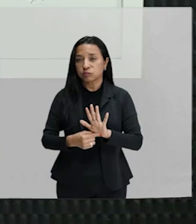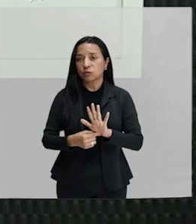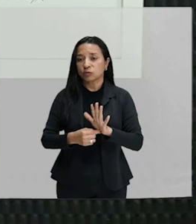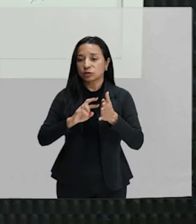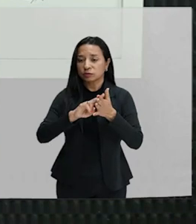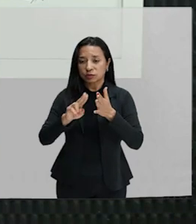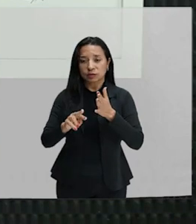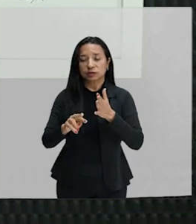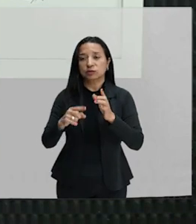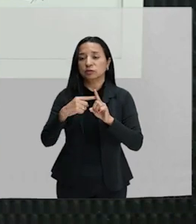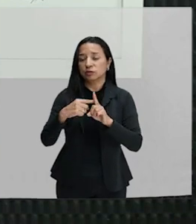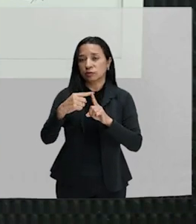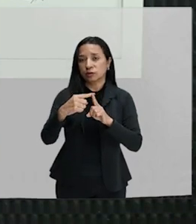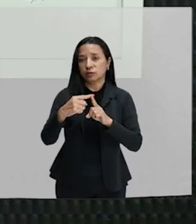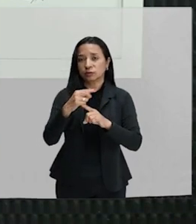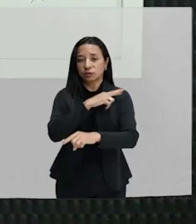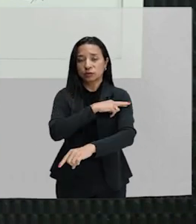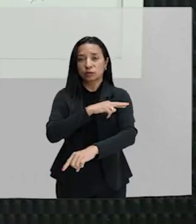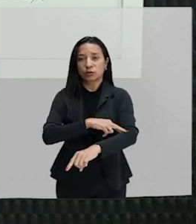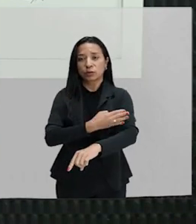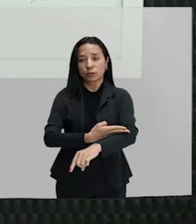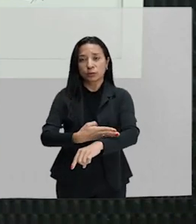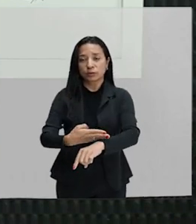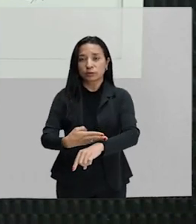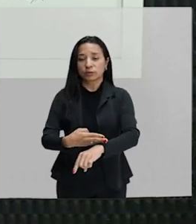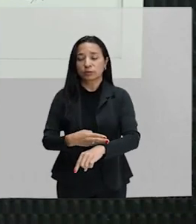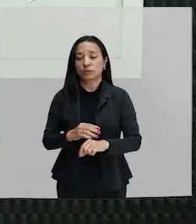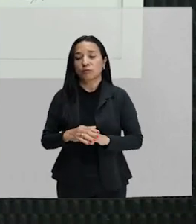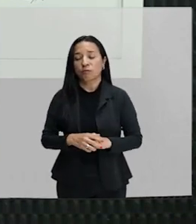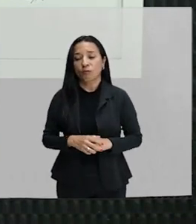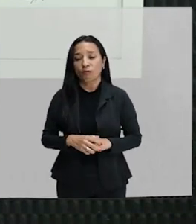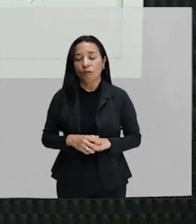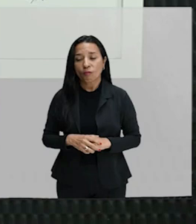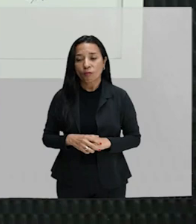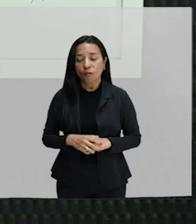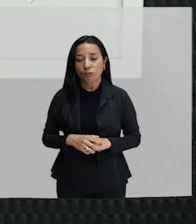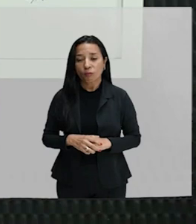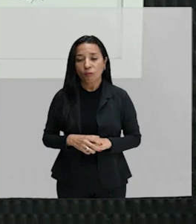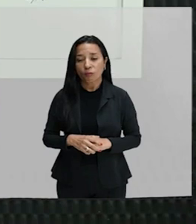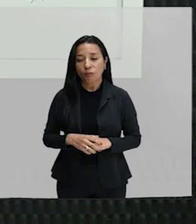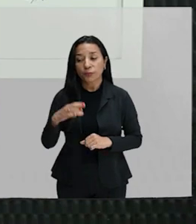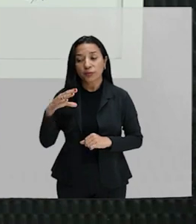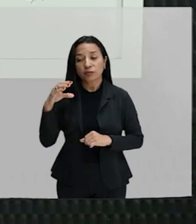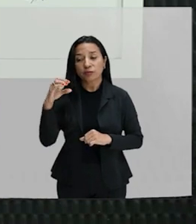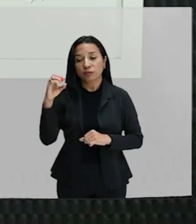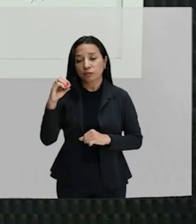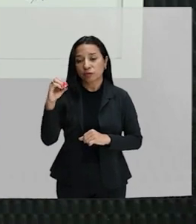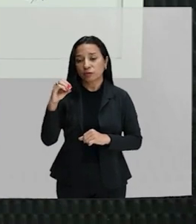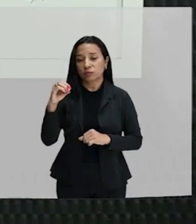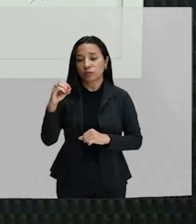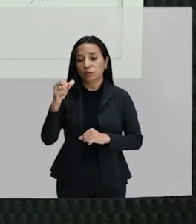nesta cidade lá em Rio Branco variação de temperatura em cé é de